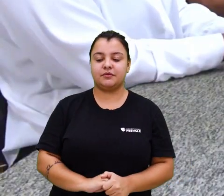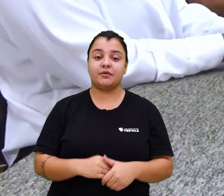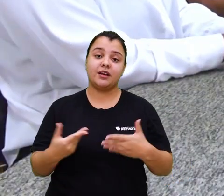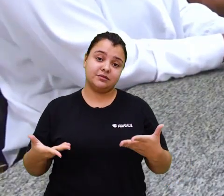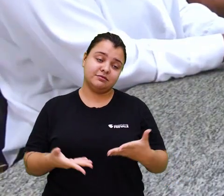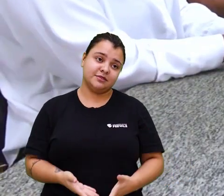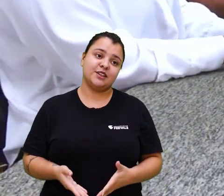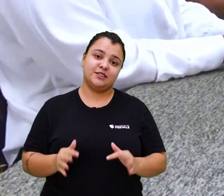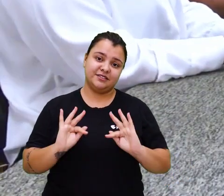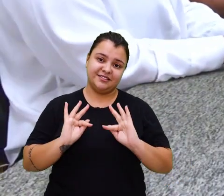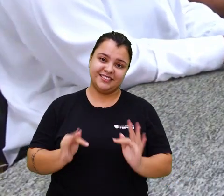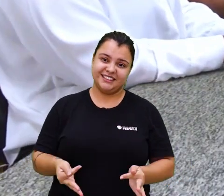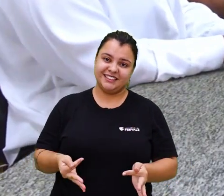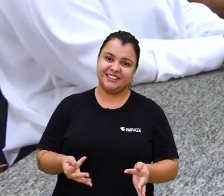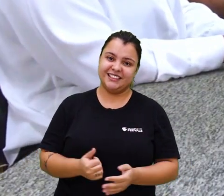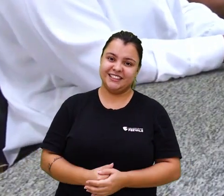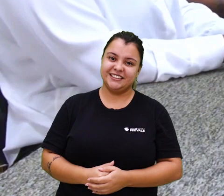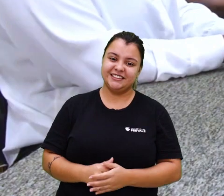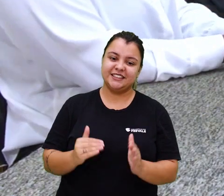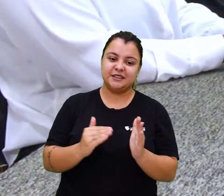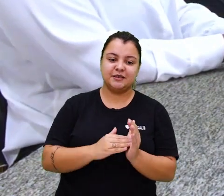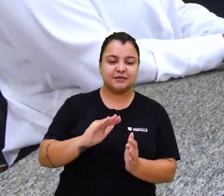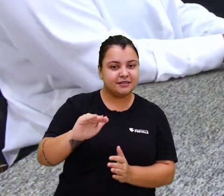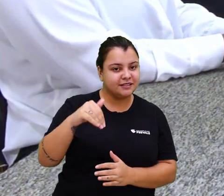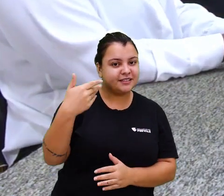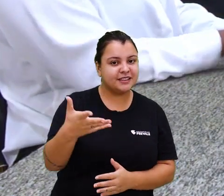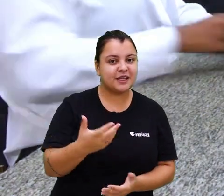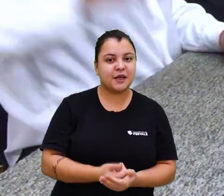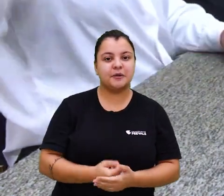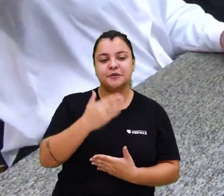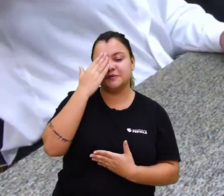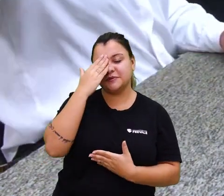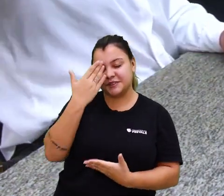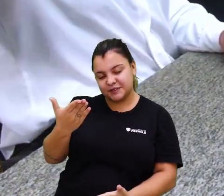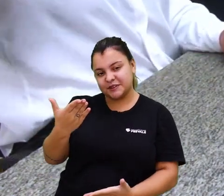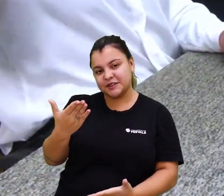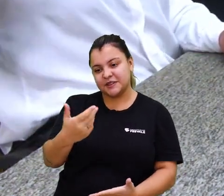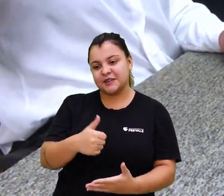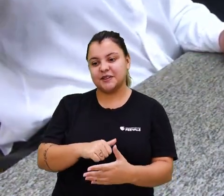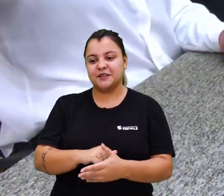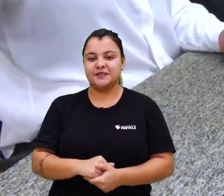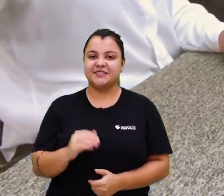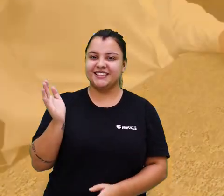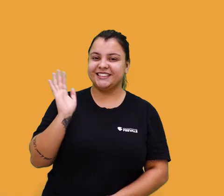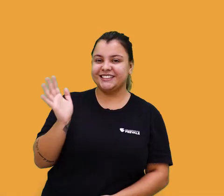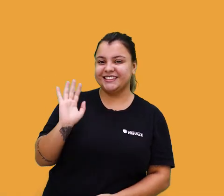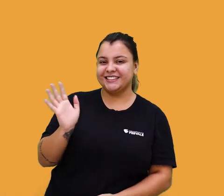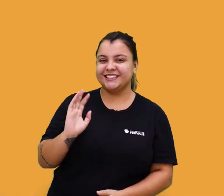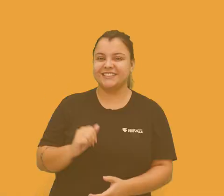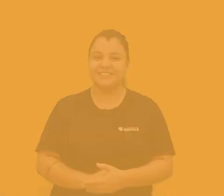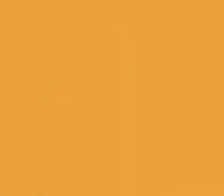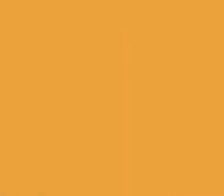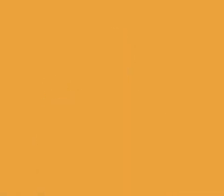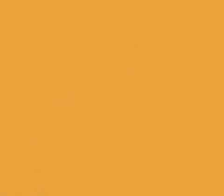ficamos por por aí tá até o próximo episódio agradecemos aí a presença de